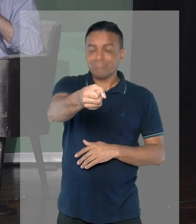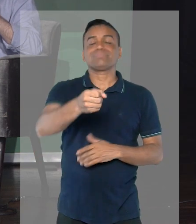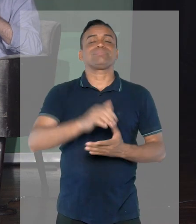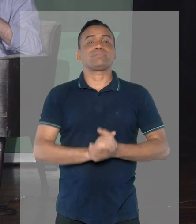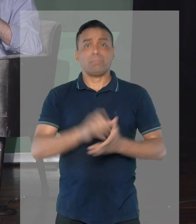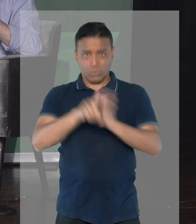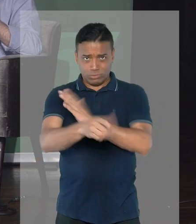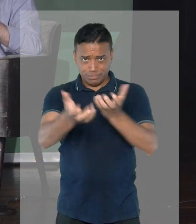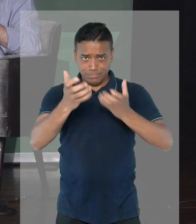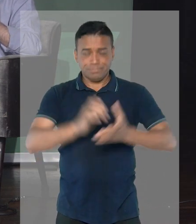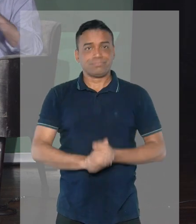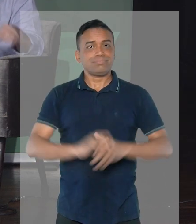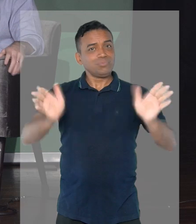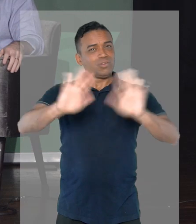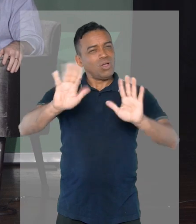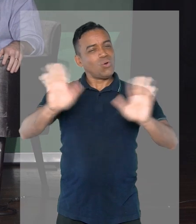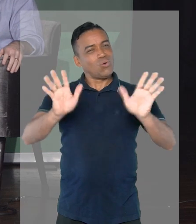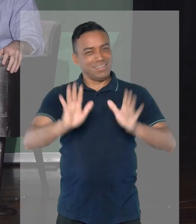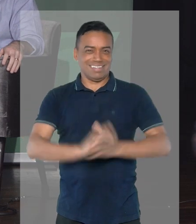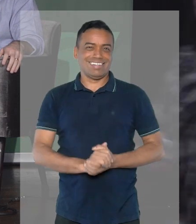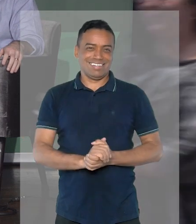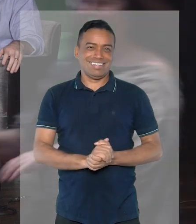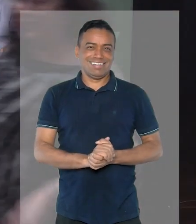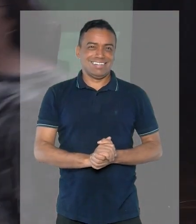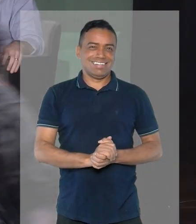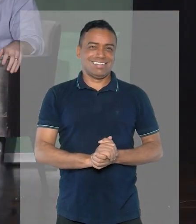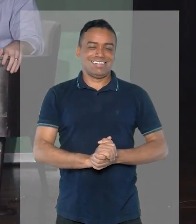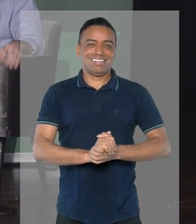fazer uma pergunta? Alô? Oi.